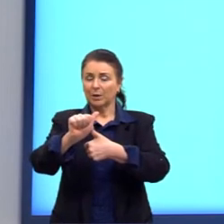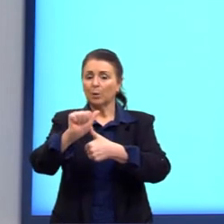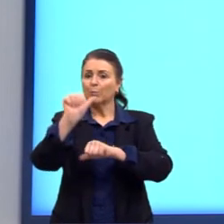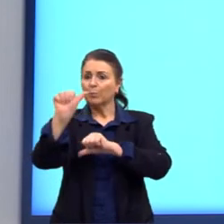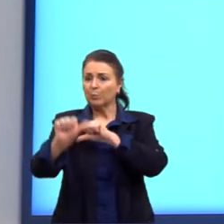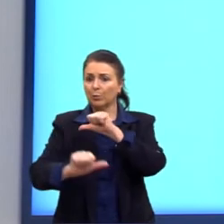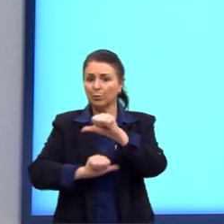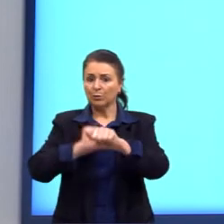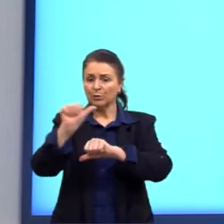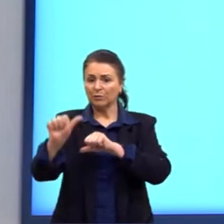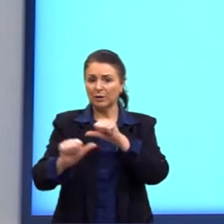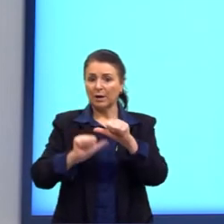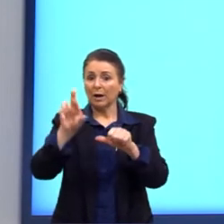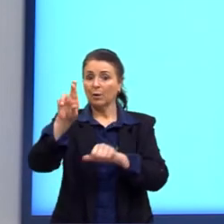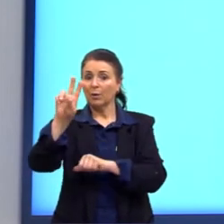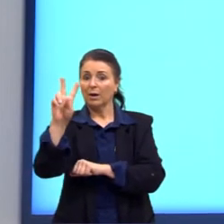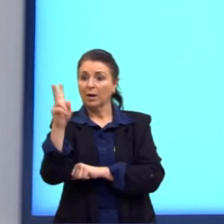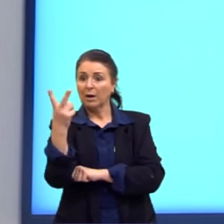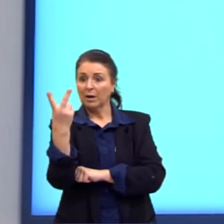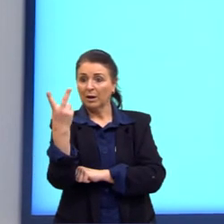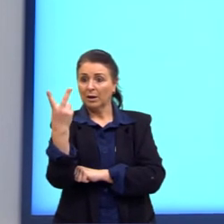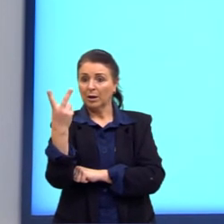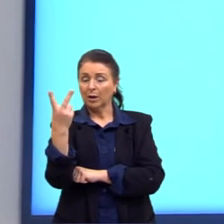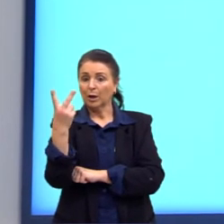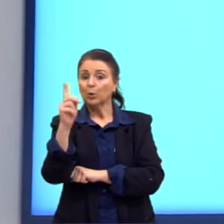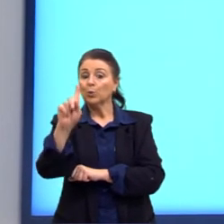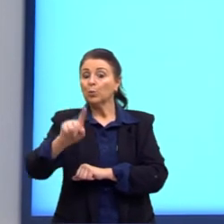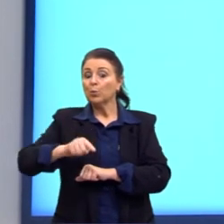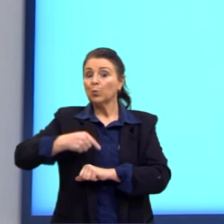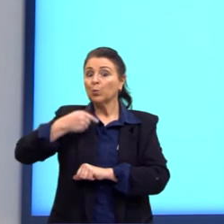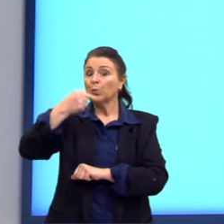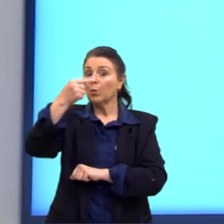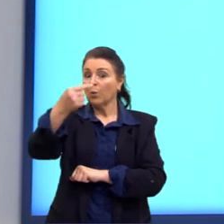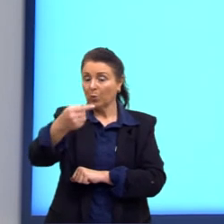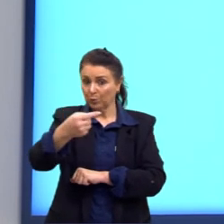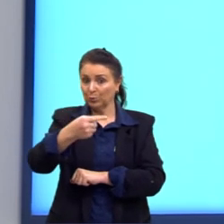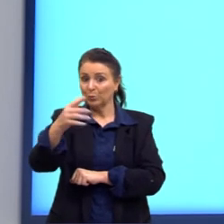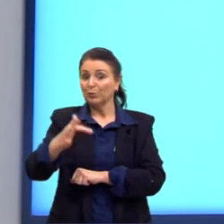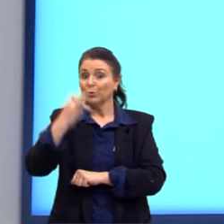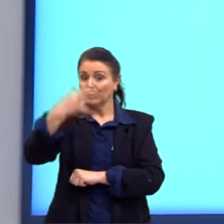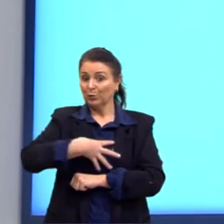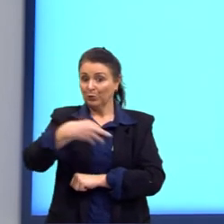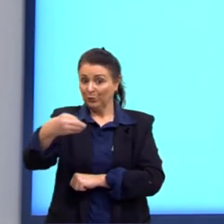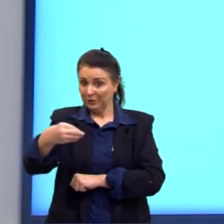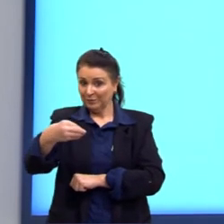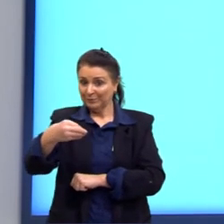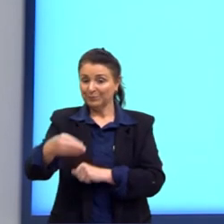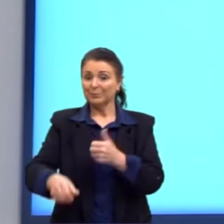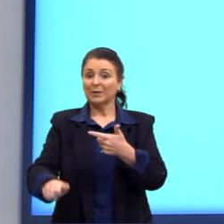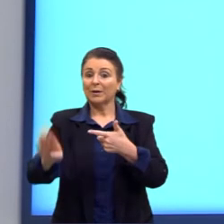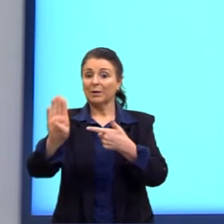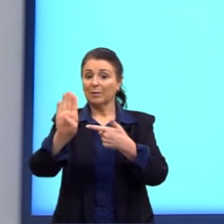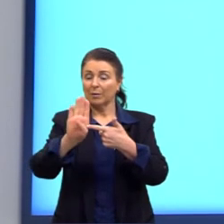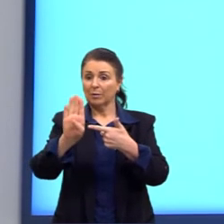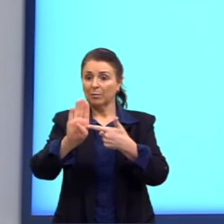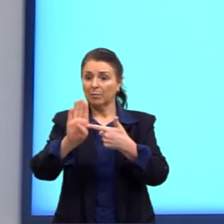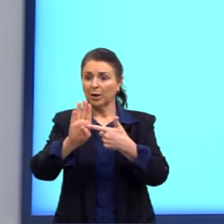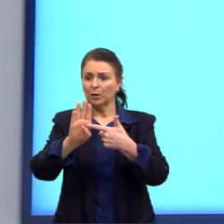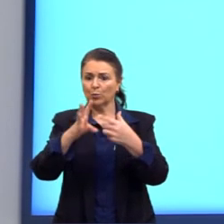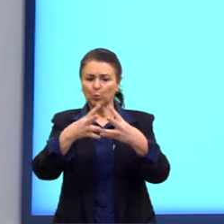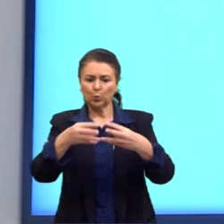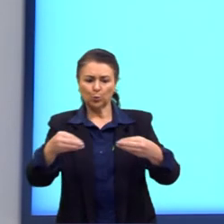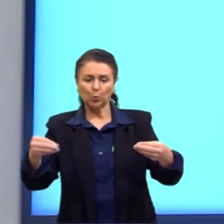modificar o fator Rh do próximo filho letra B destruir